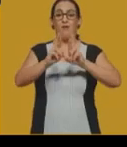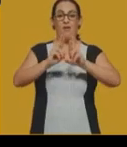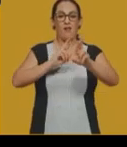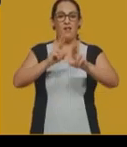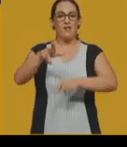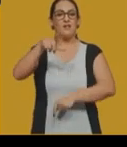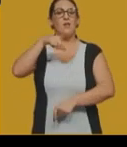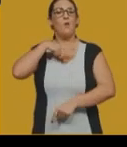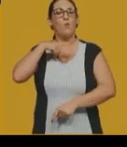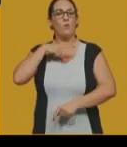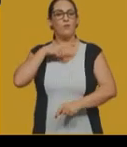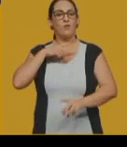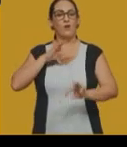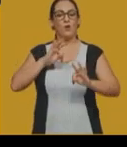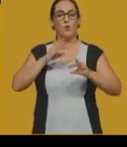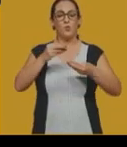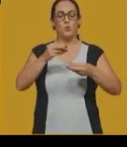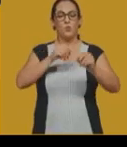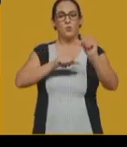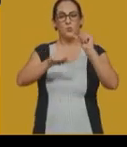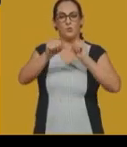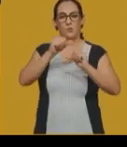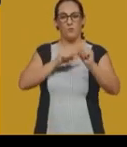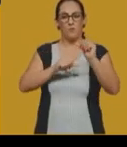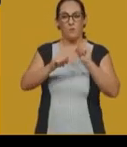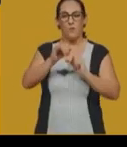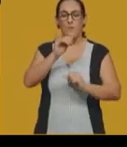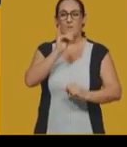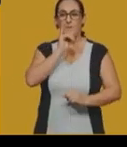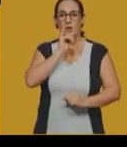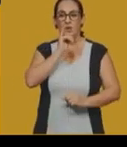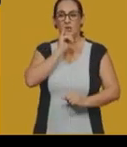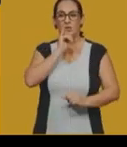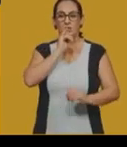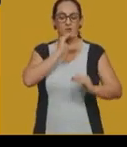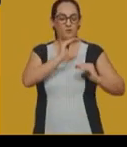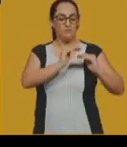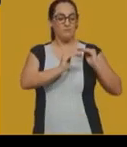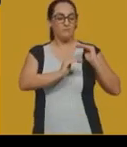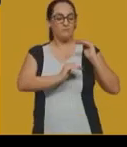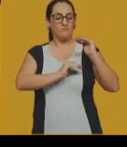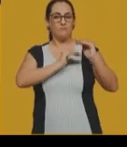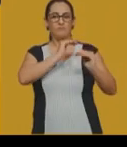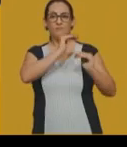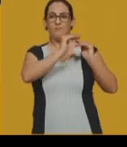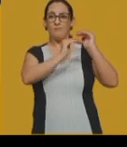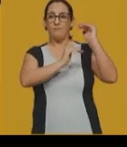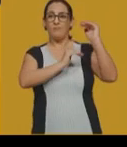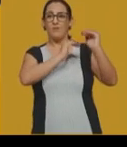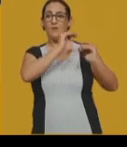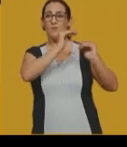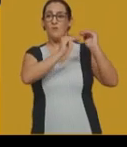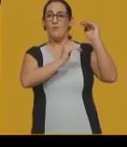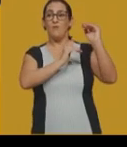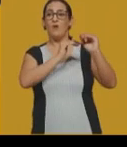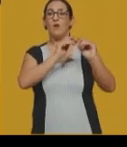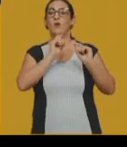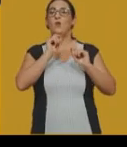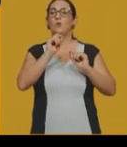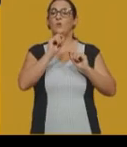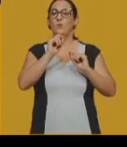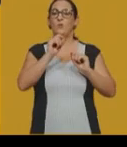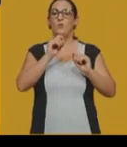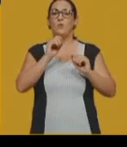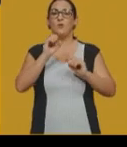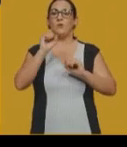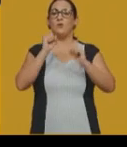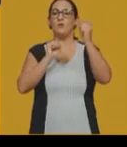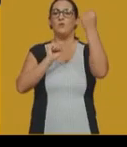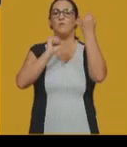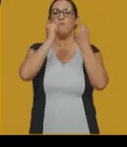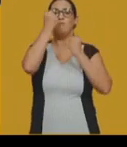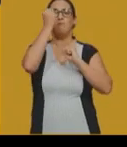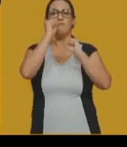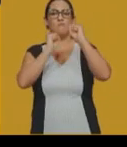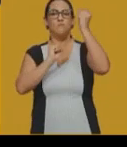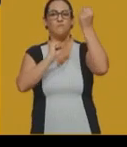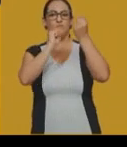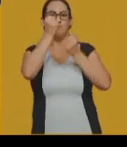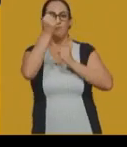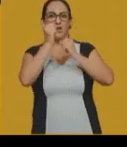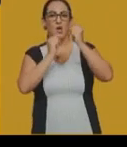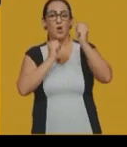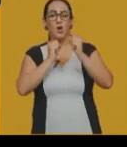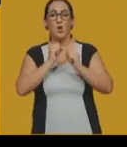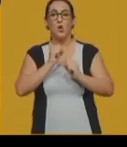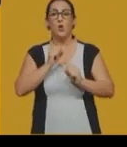pode falar aí, né, do crescimento, do desenvolvimento, da industrialização, que é muito importante dentro do nosso país, a utilização de